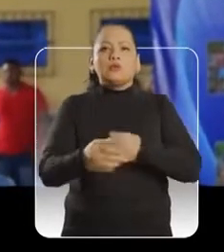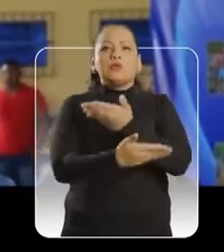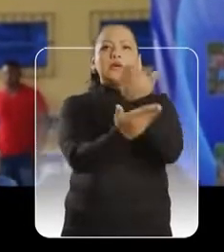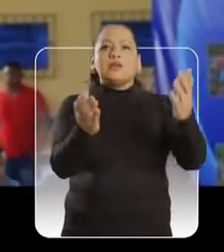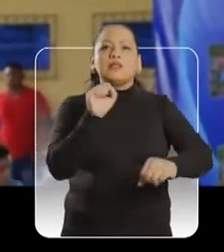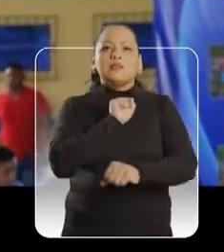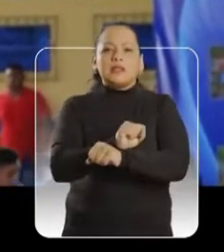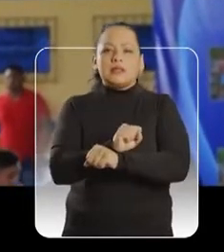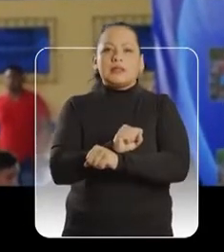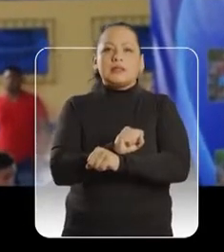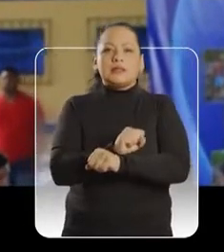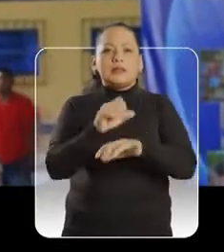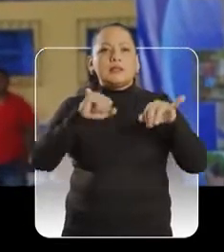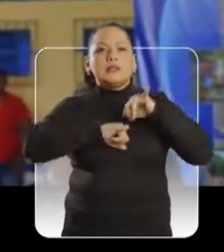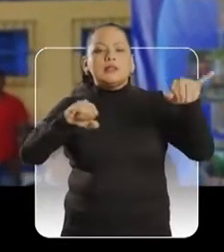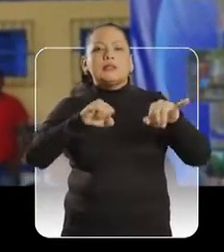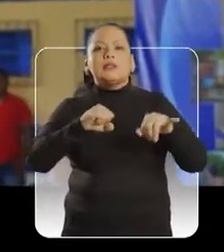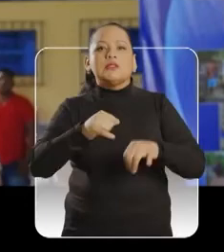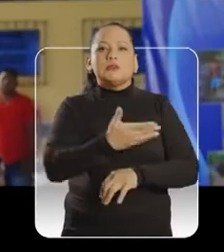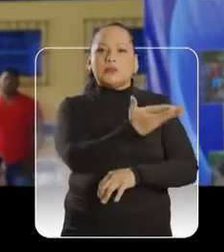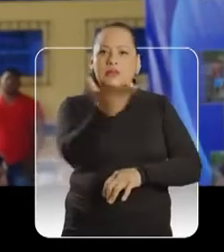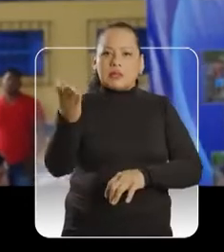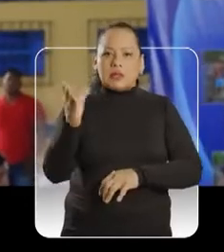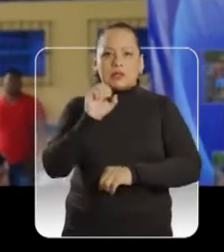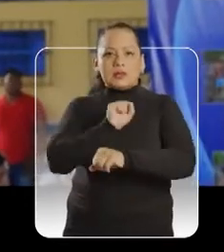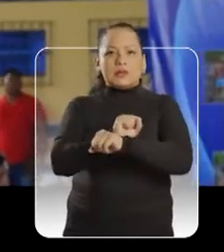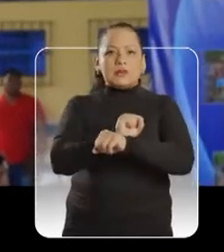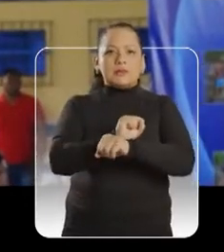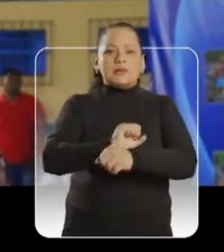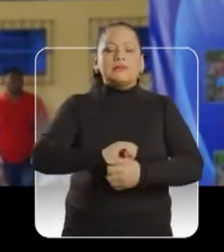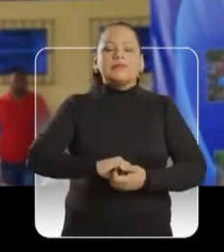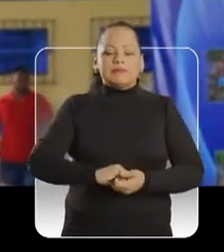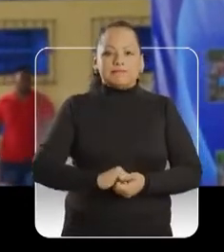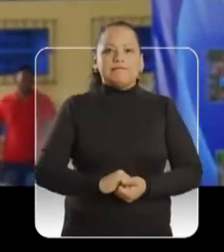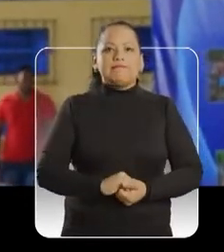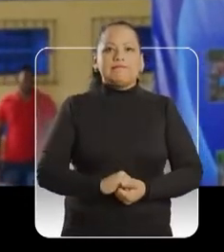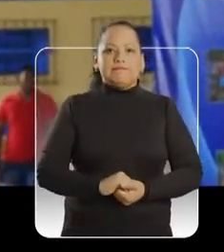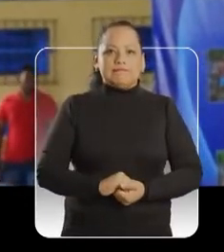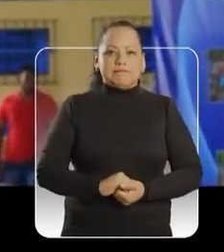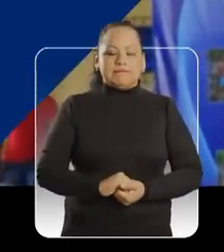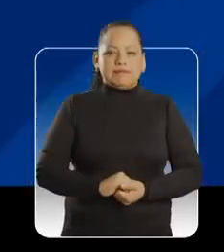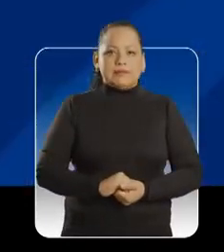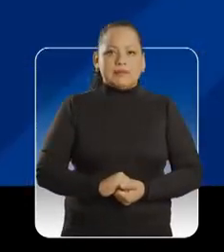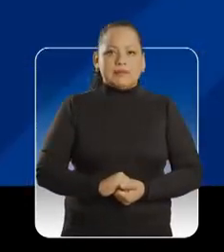vocês e dar esperança. E é disso que eu vim falar aqui com vocês, gente, esperança.